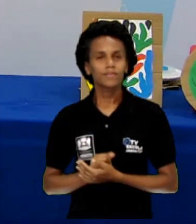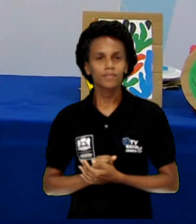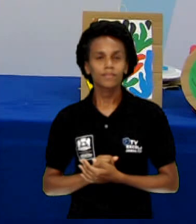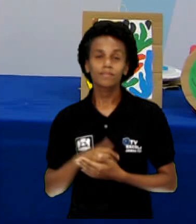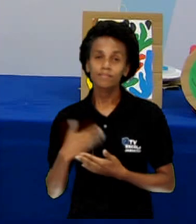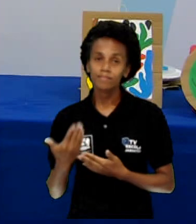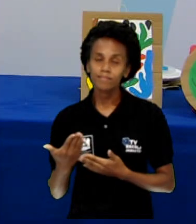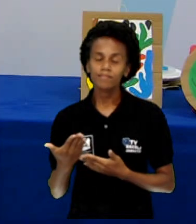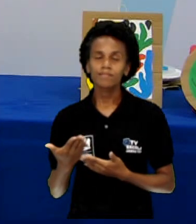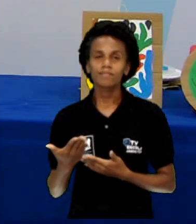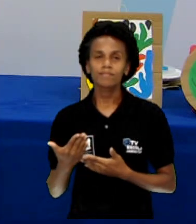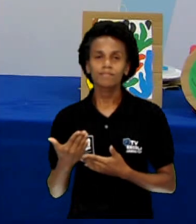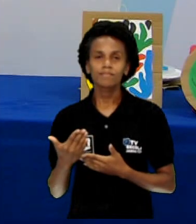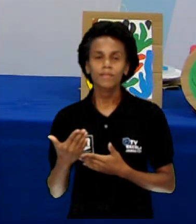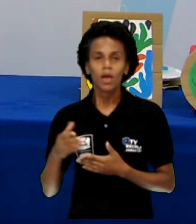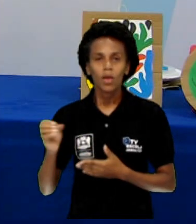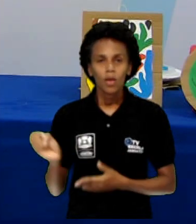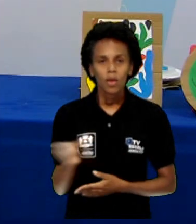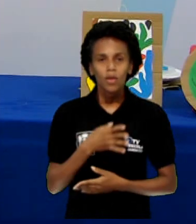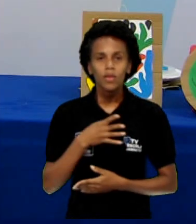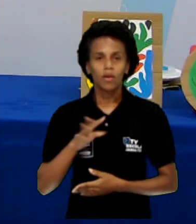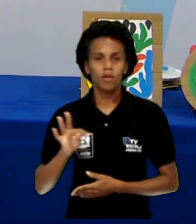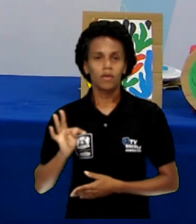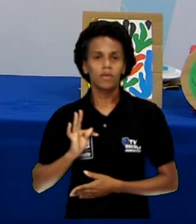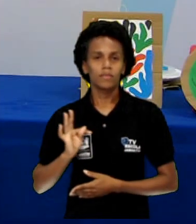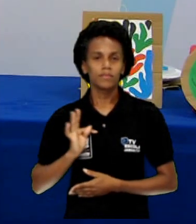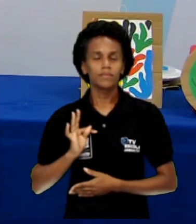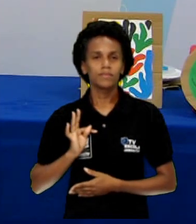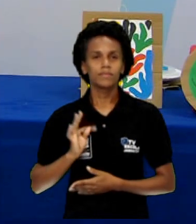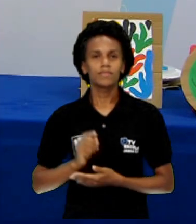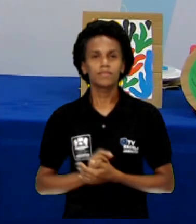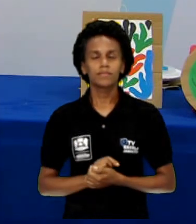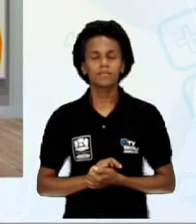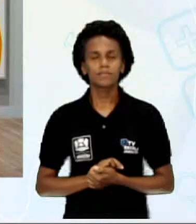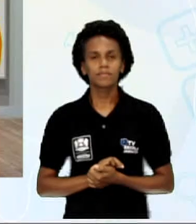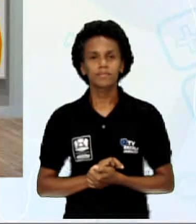nova técnica, que ele chamou de pintando com as tesouras.